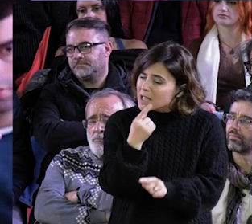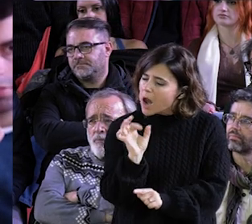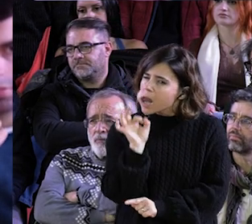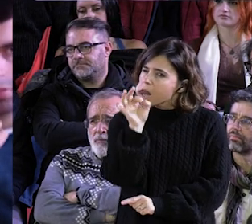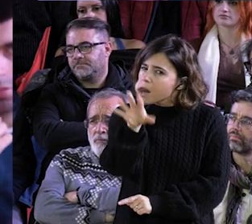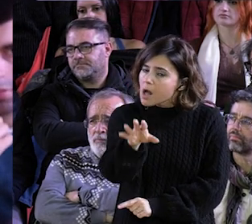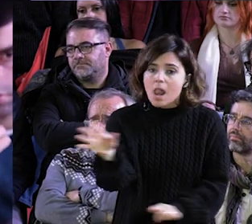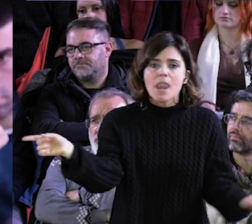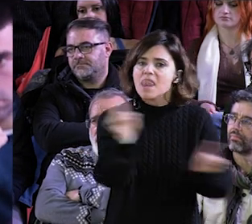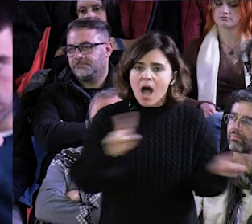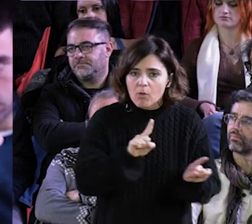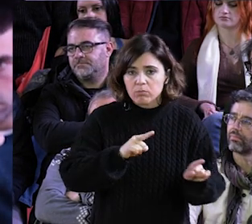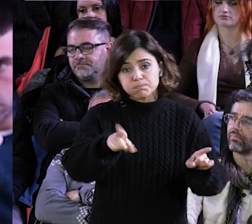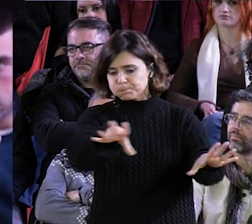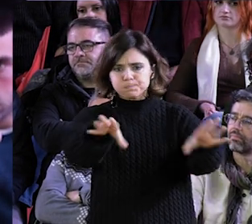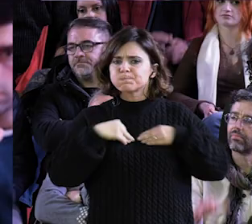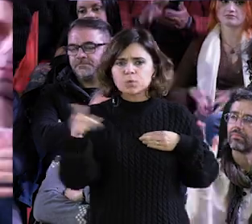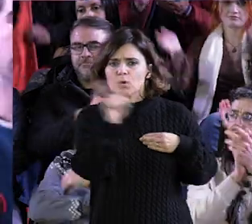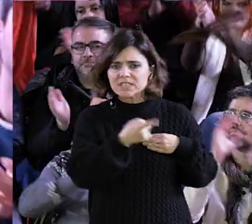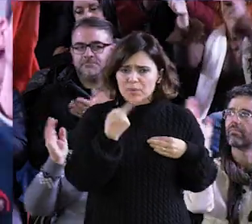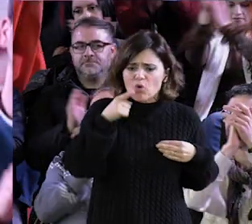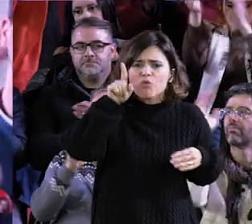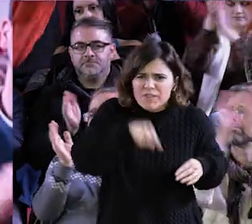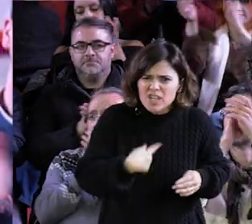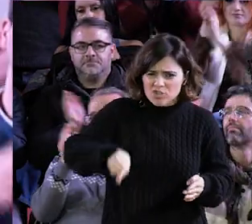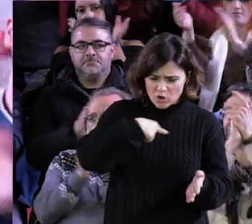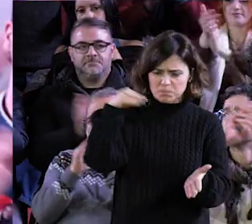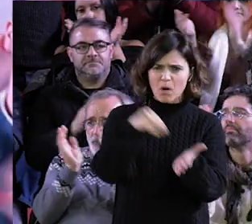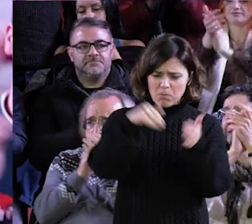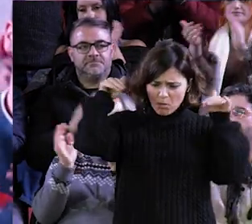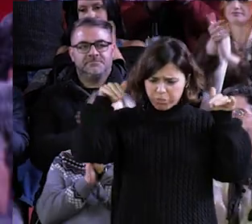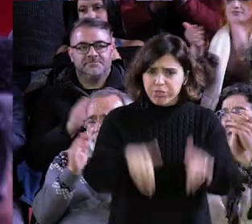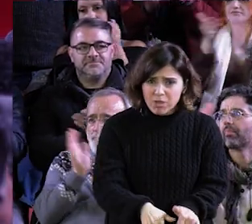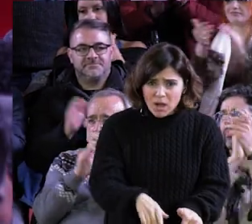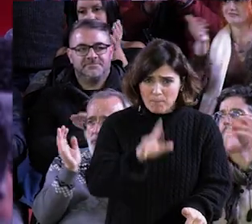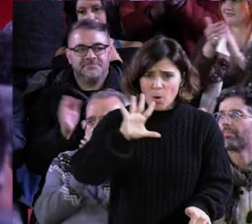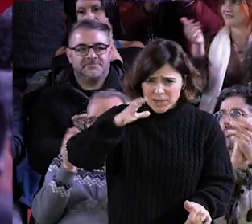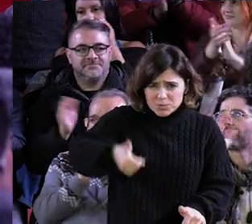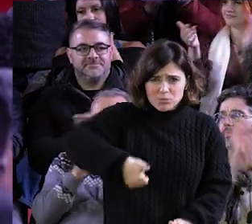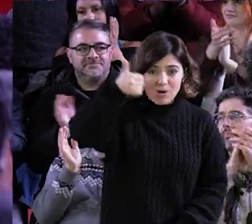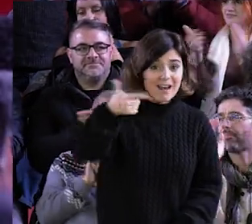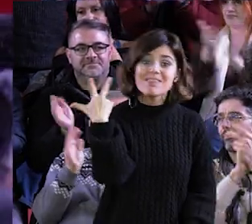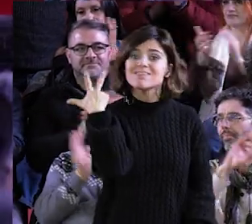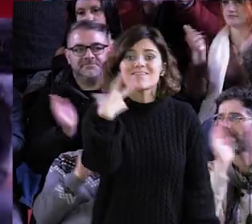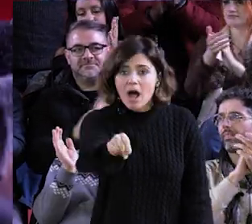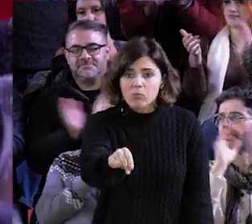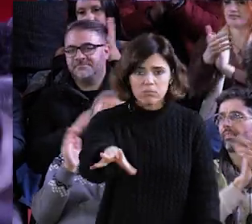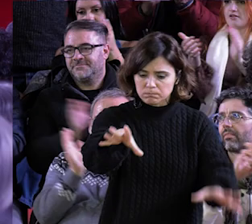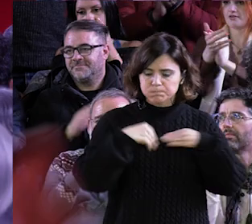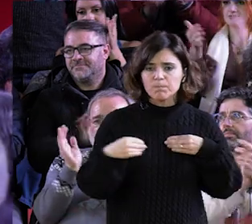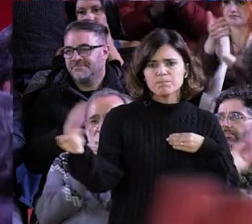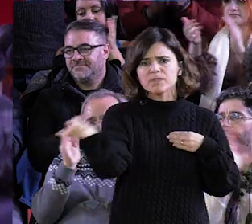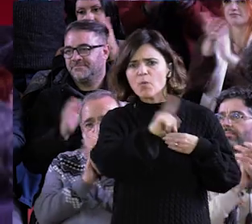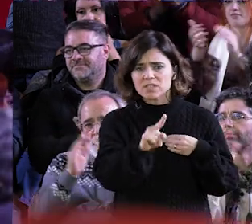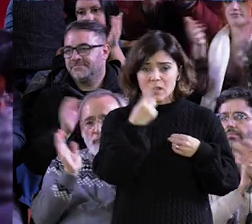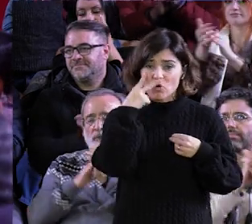Não, não deixamos que nos voltem a dizer que temos que empobrecer para o país ficar melhor. Não, não aceitamos olhar